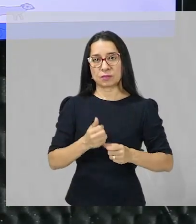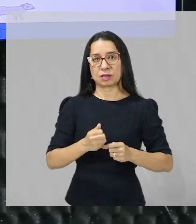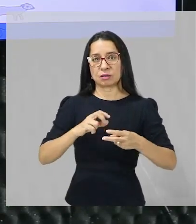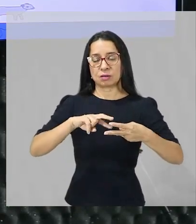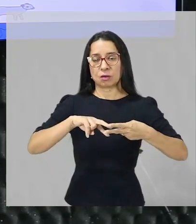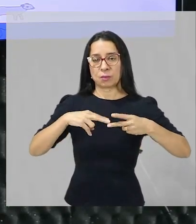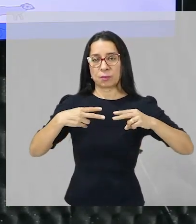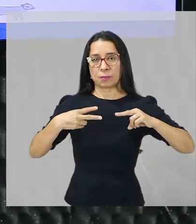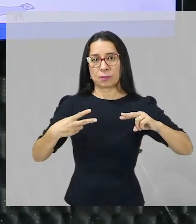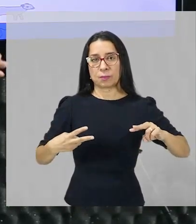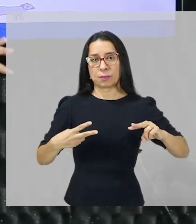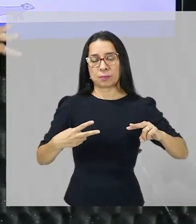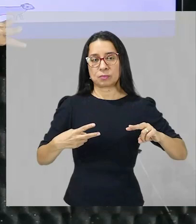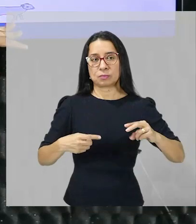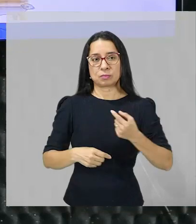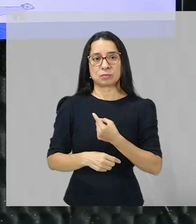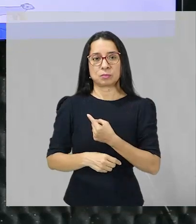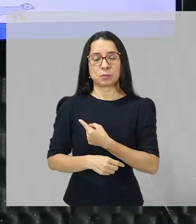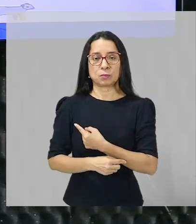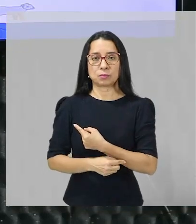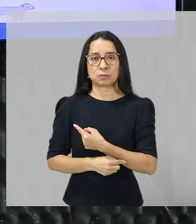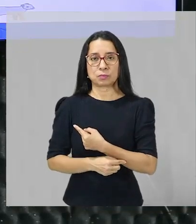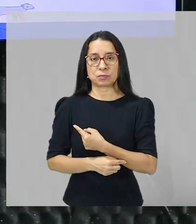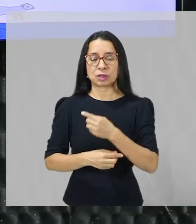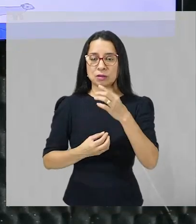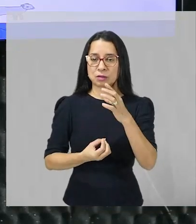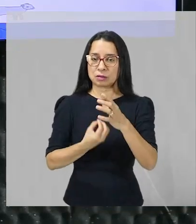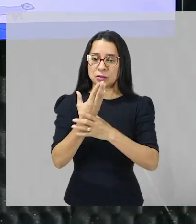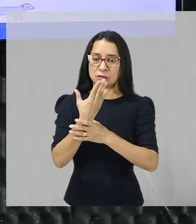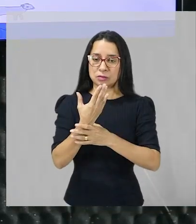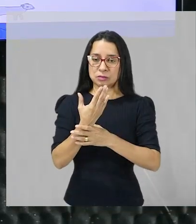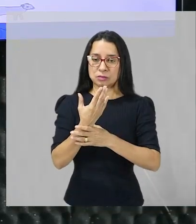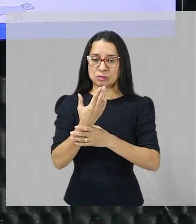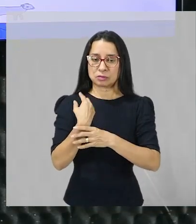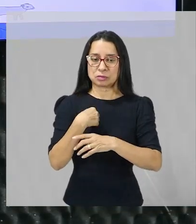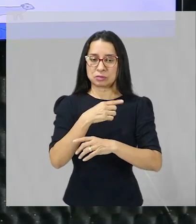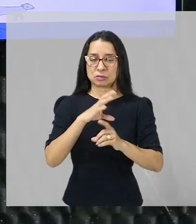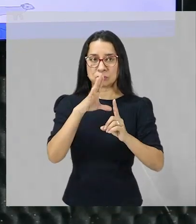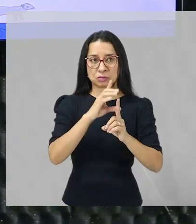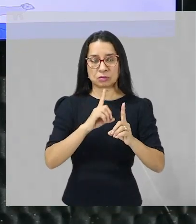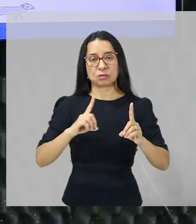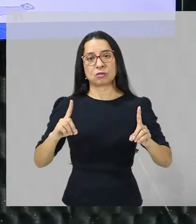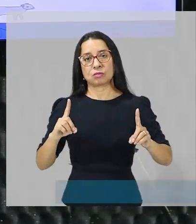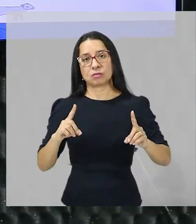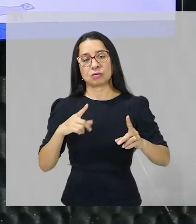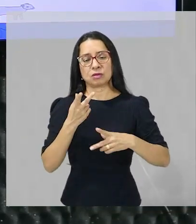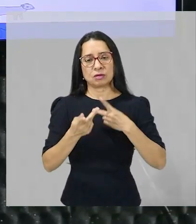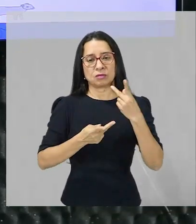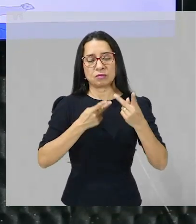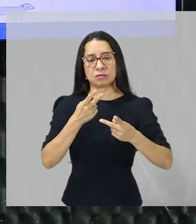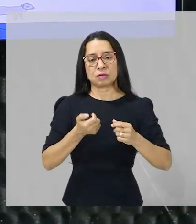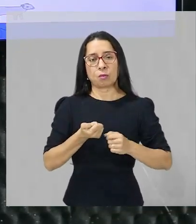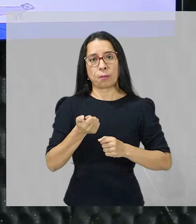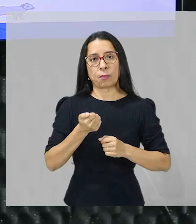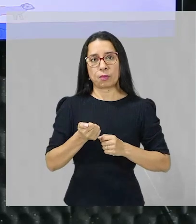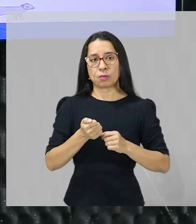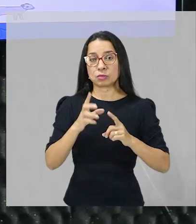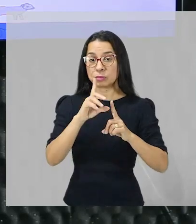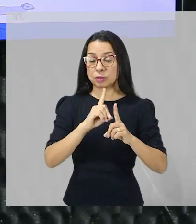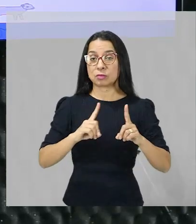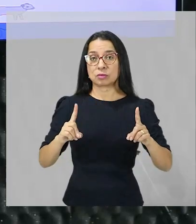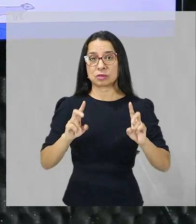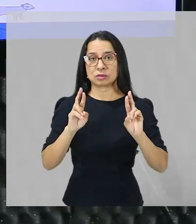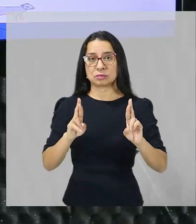genético dessa outra. E aí, deu origem ao nosso clone. Então, a gente falou um pouco sobre clonagem, espero que vocês tenham